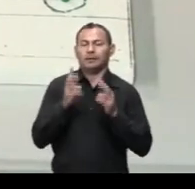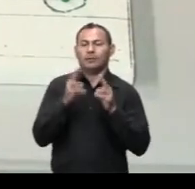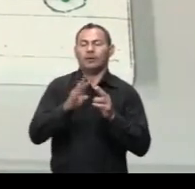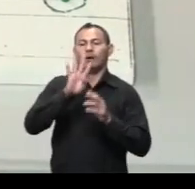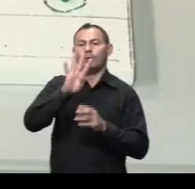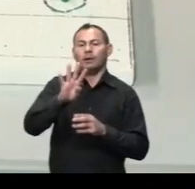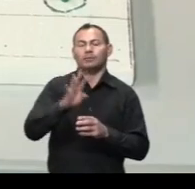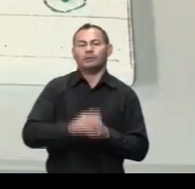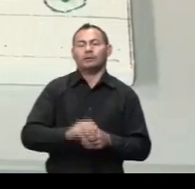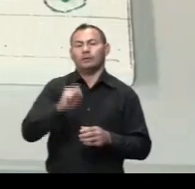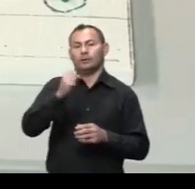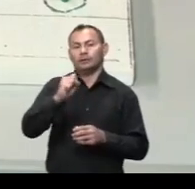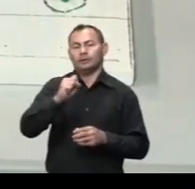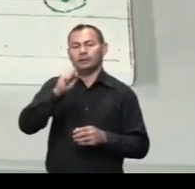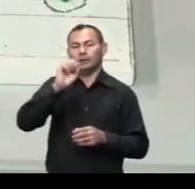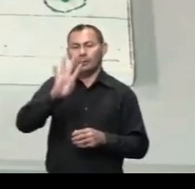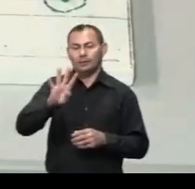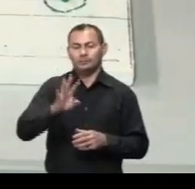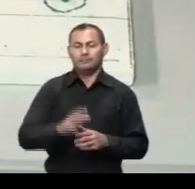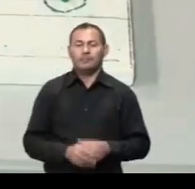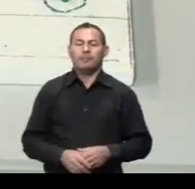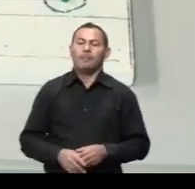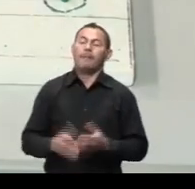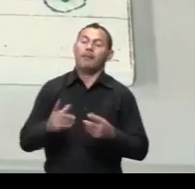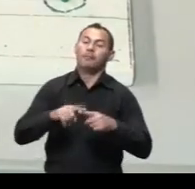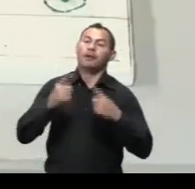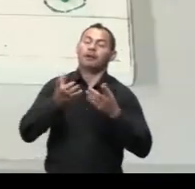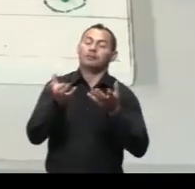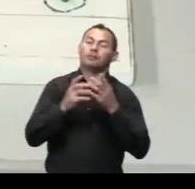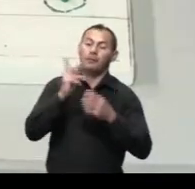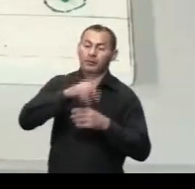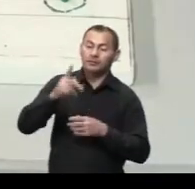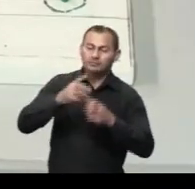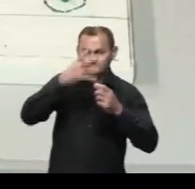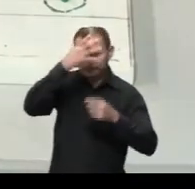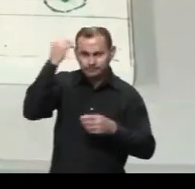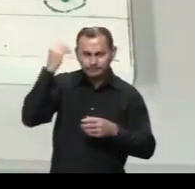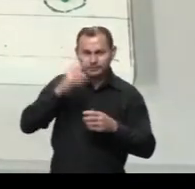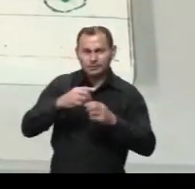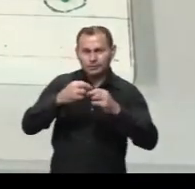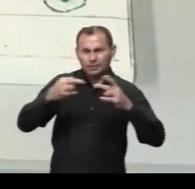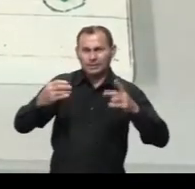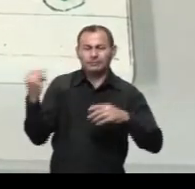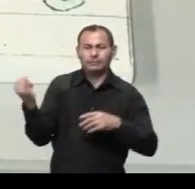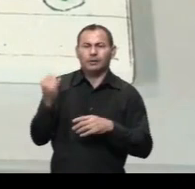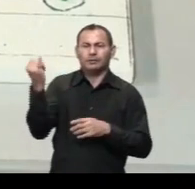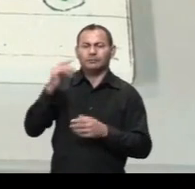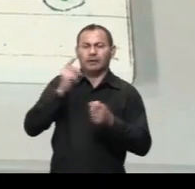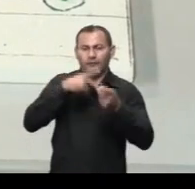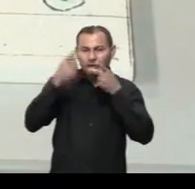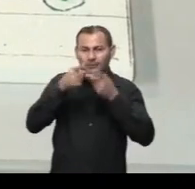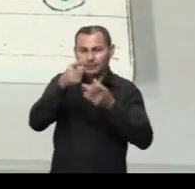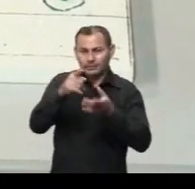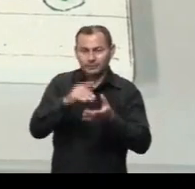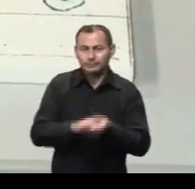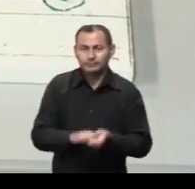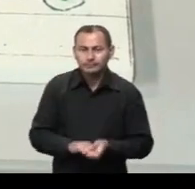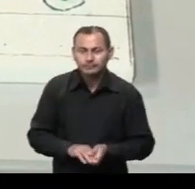igual a 4,84. Ah, só que olha só, o professor estava esquecendo aqui de um negócio muito importante de falar para